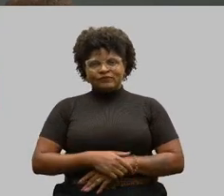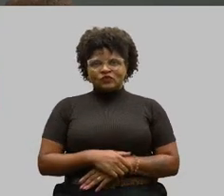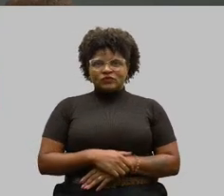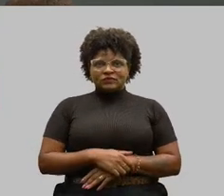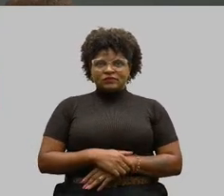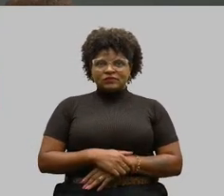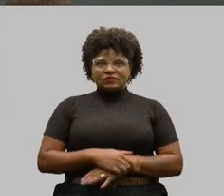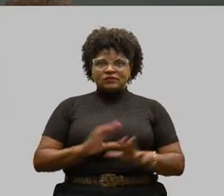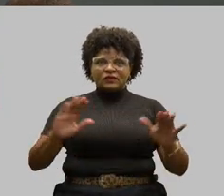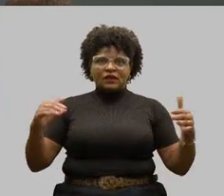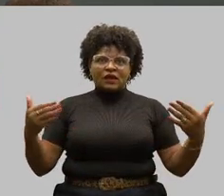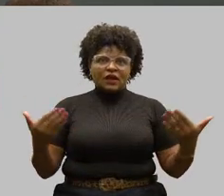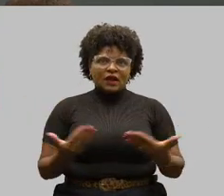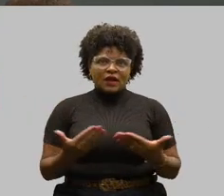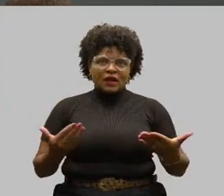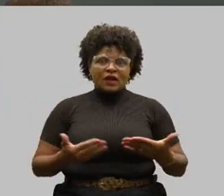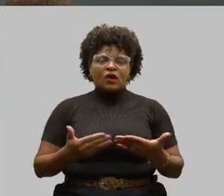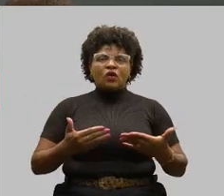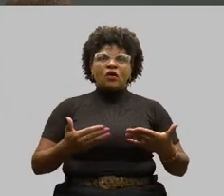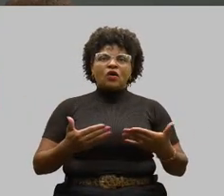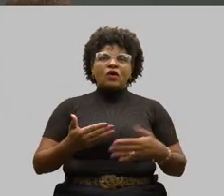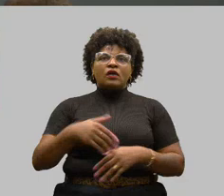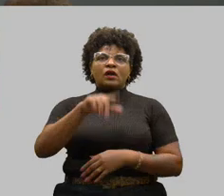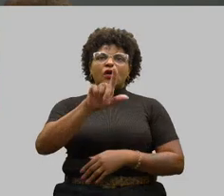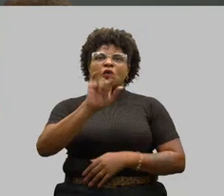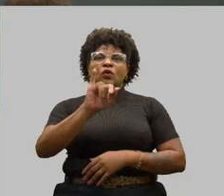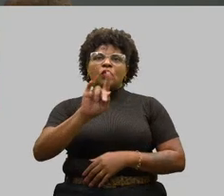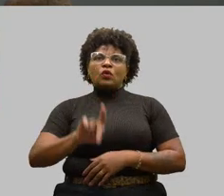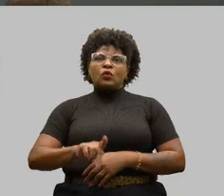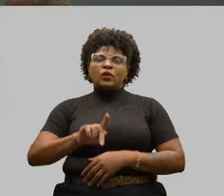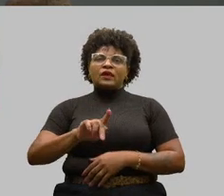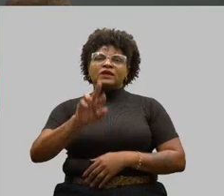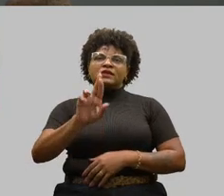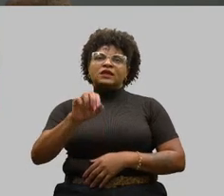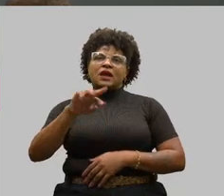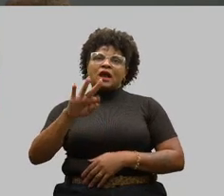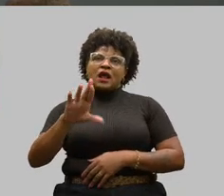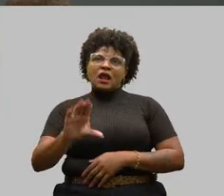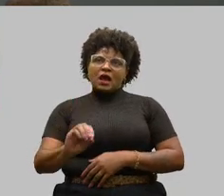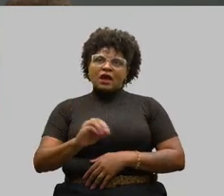Doutor Luiz Renato Braga áreas defensor